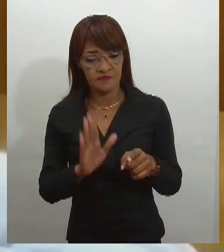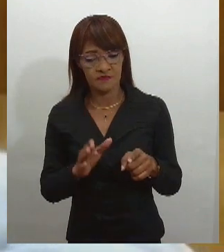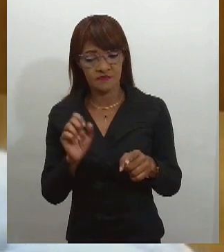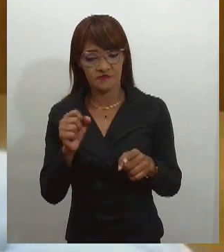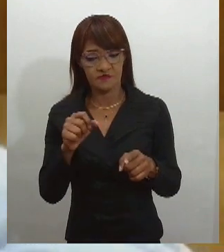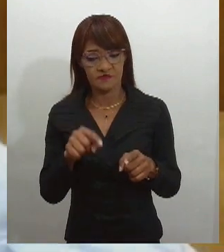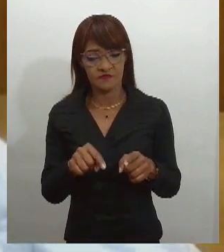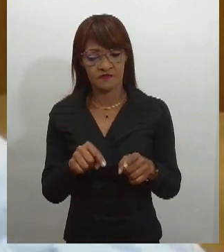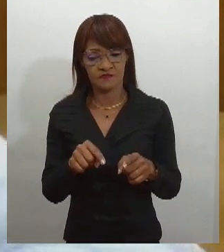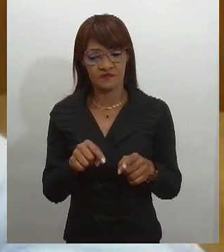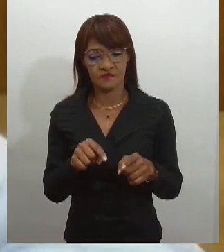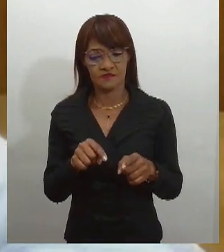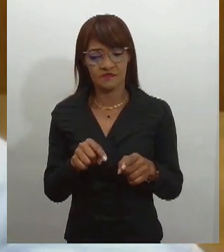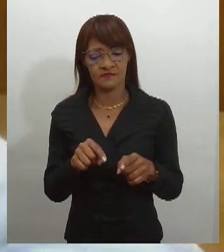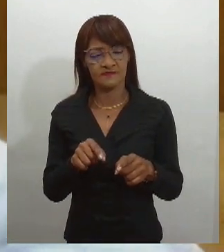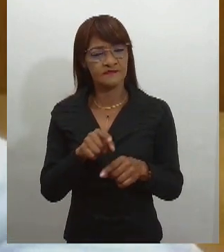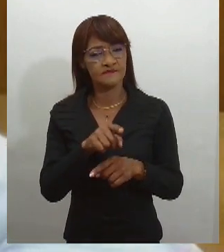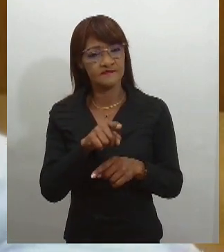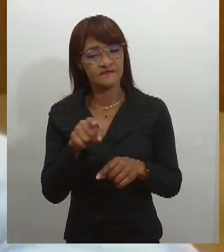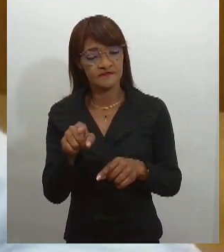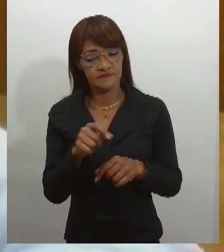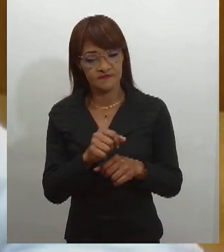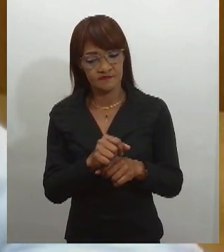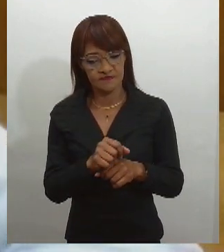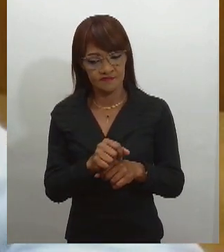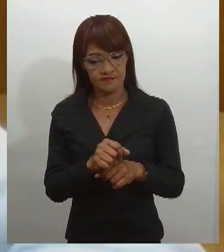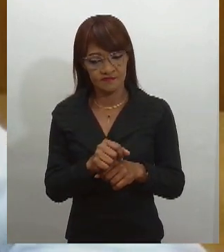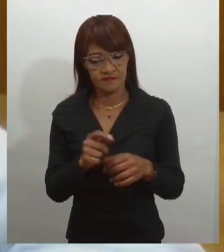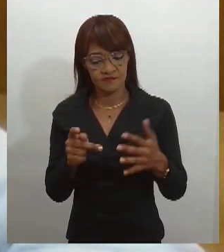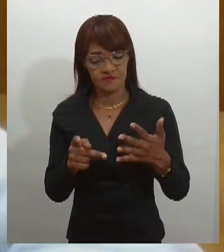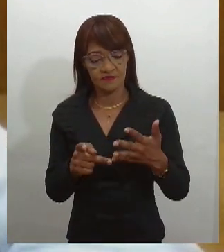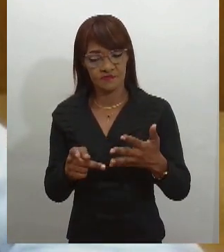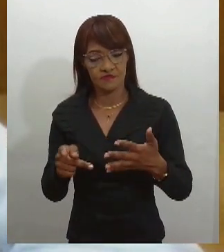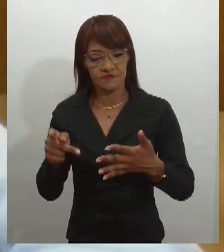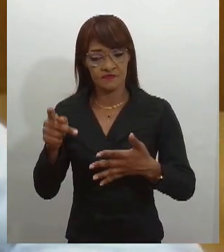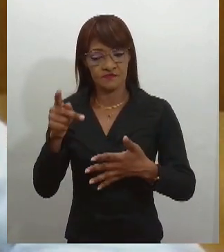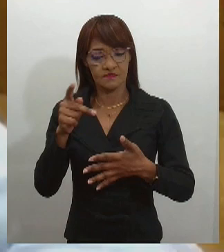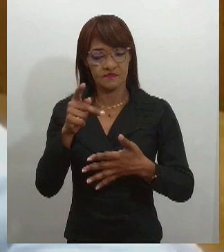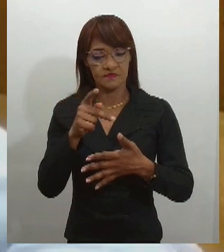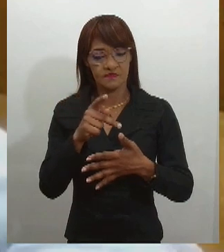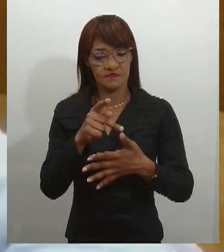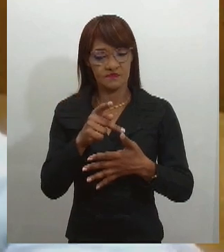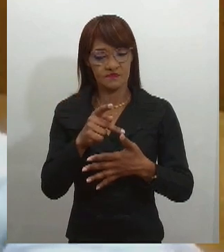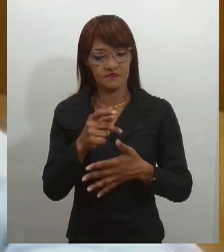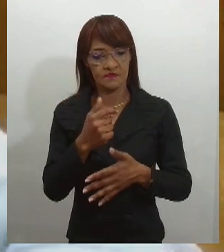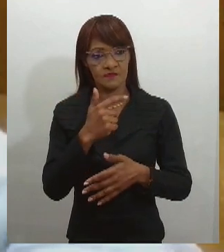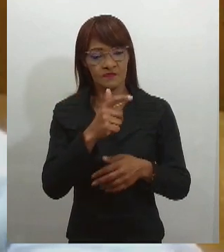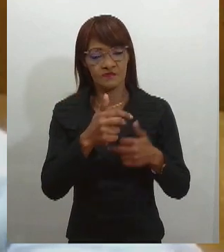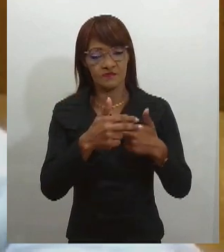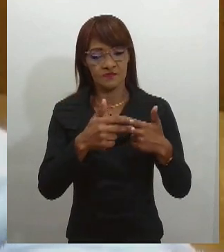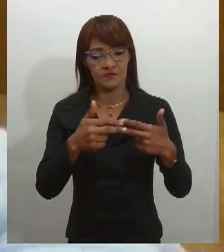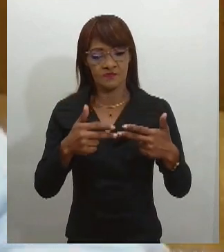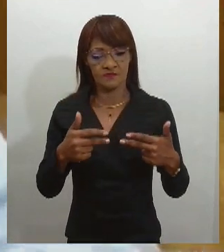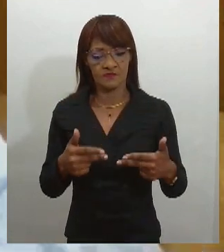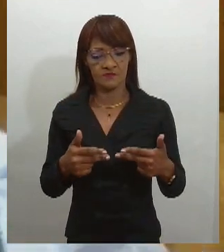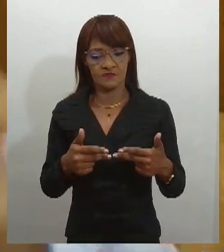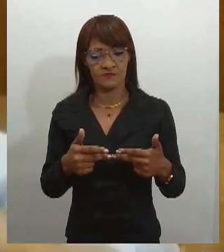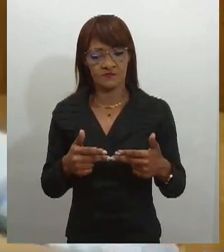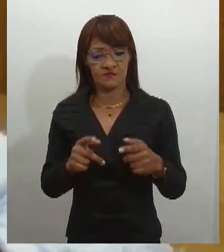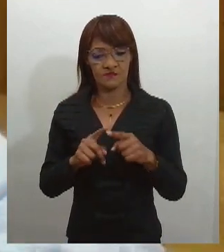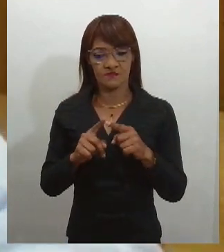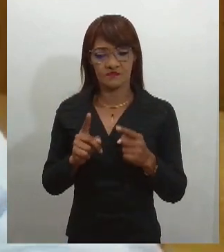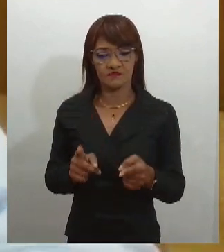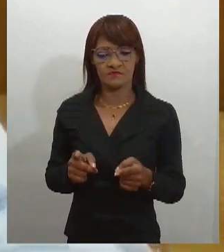Se você está priorizando outras coisas que não sejam seus objetivos de vida, mas sim uma compra